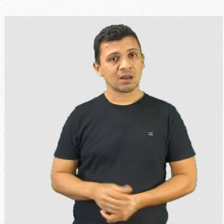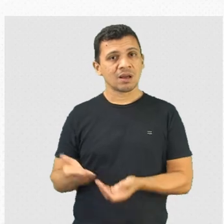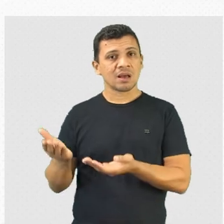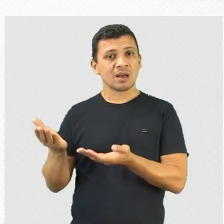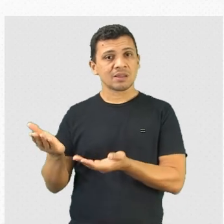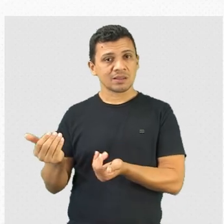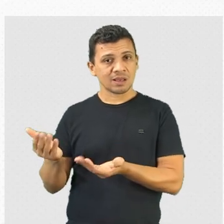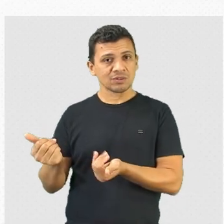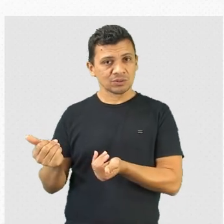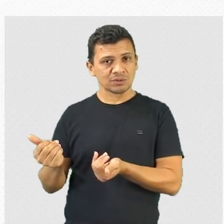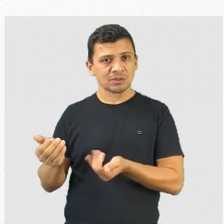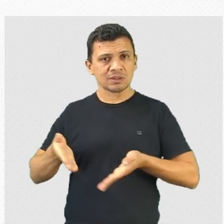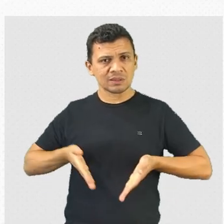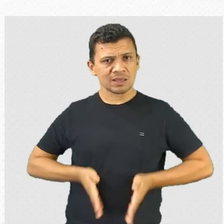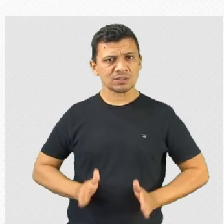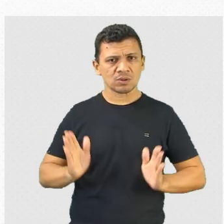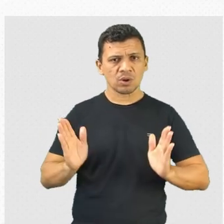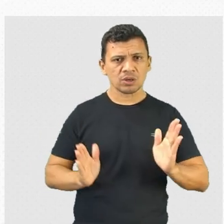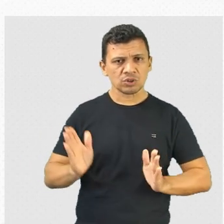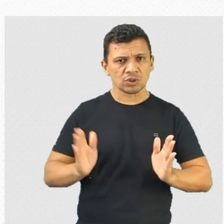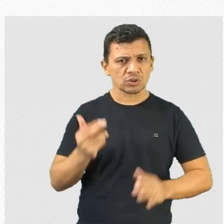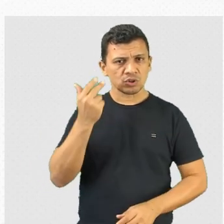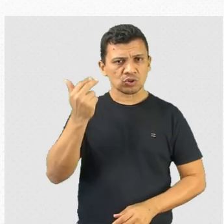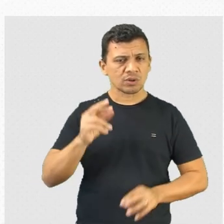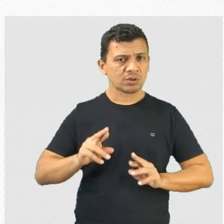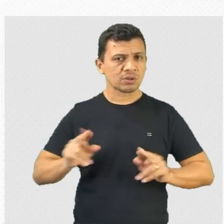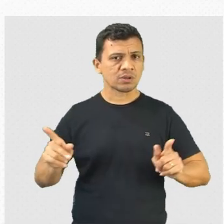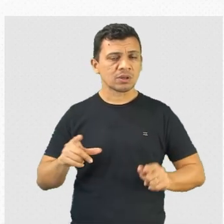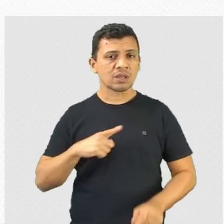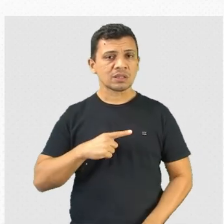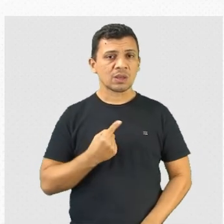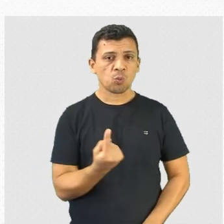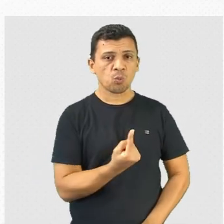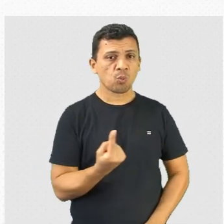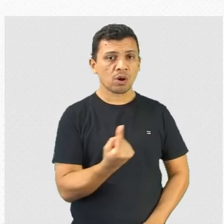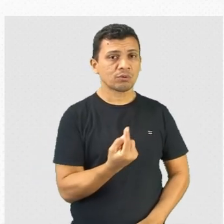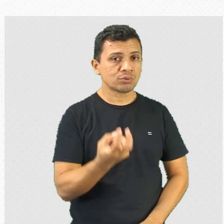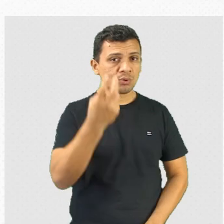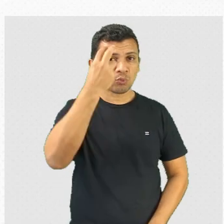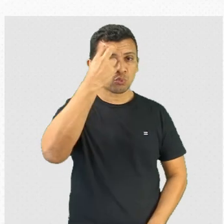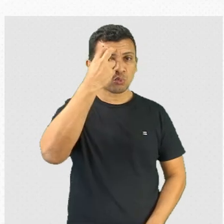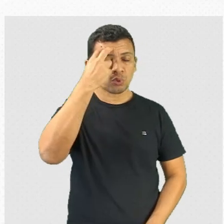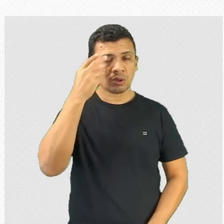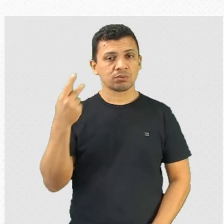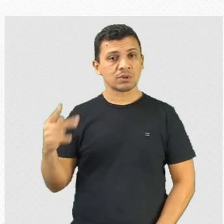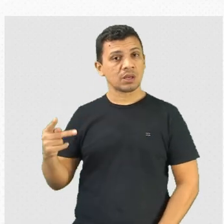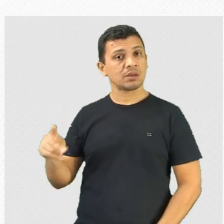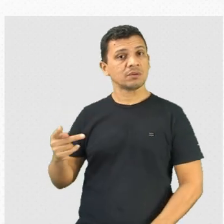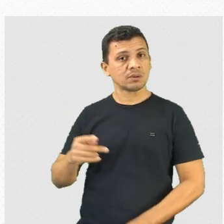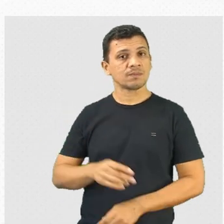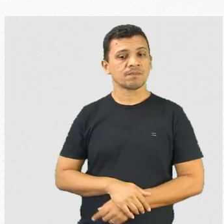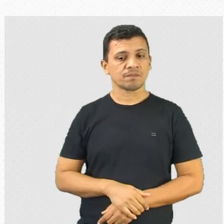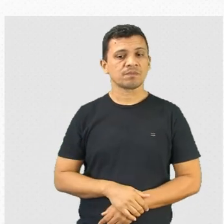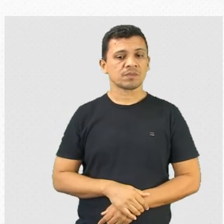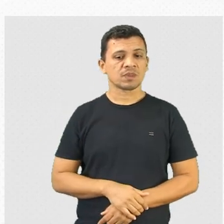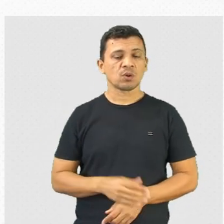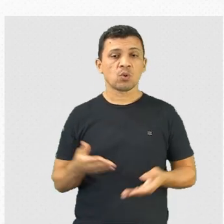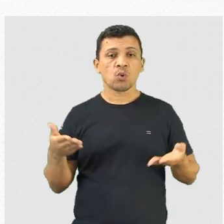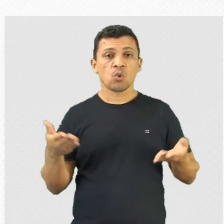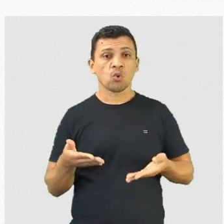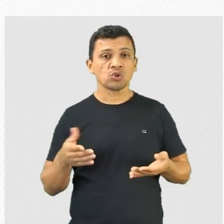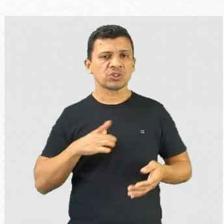em outro período histórico, ele teria uma certa unidade cultural ali em torno dele, certo? Olha como hoje,